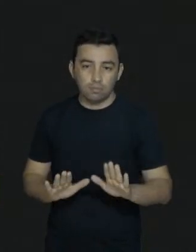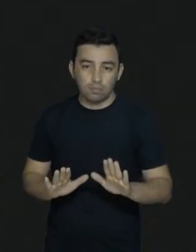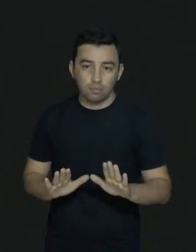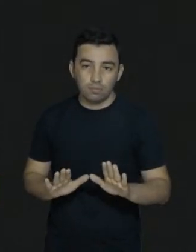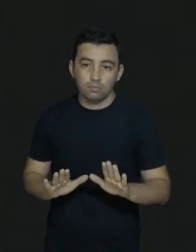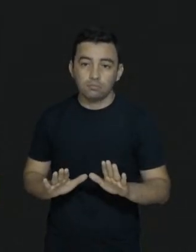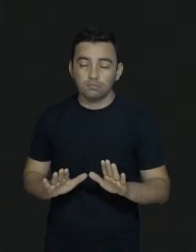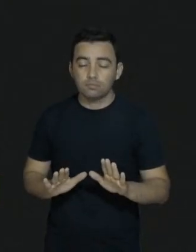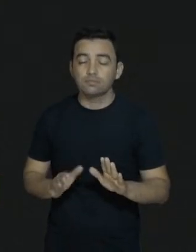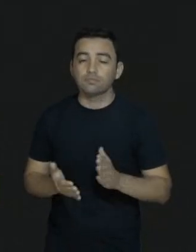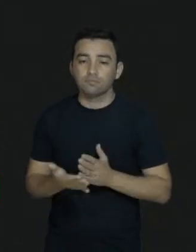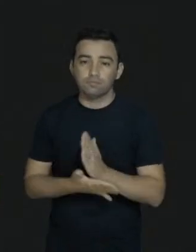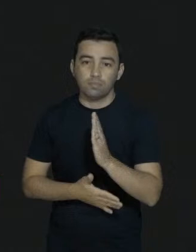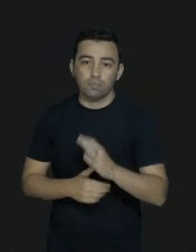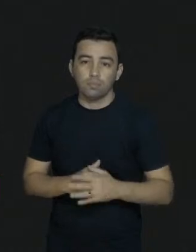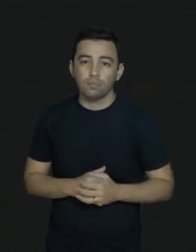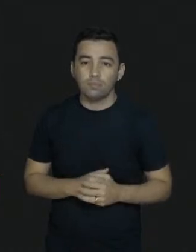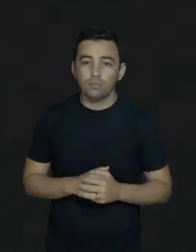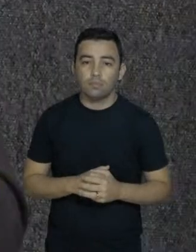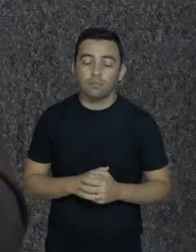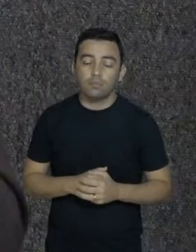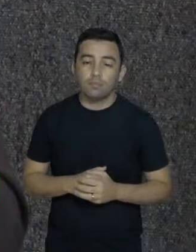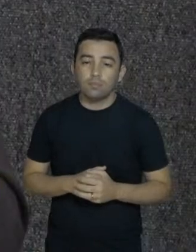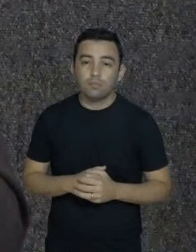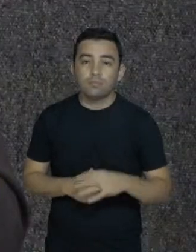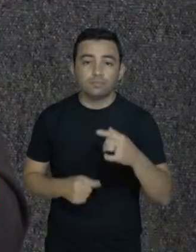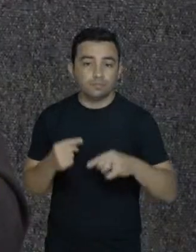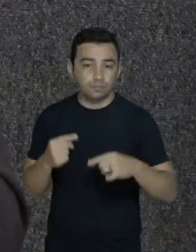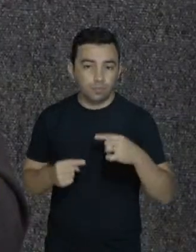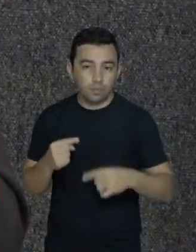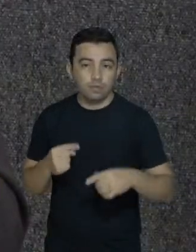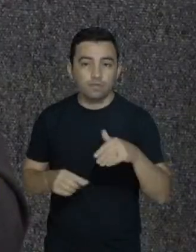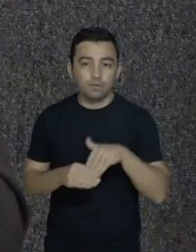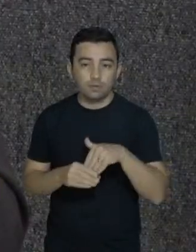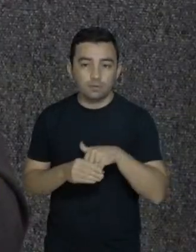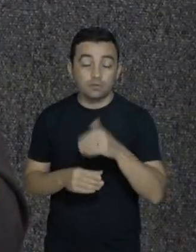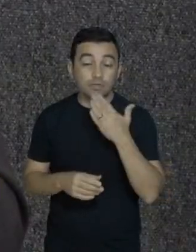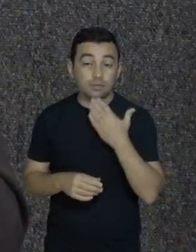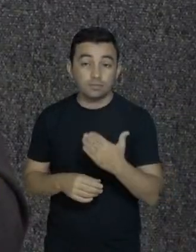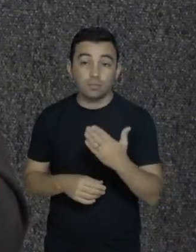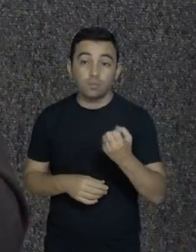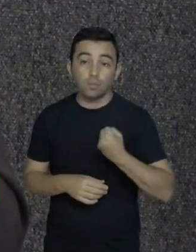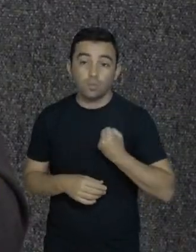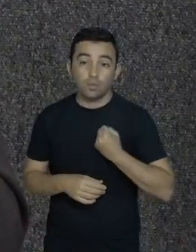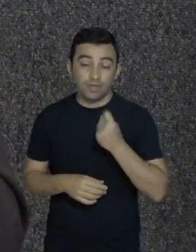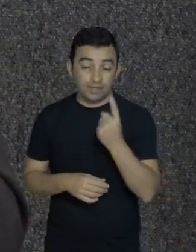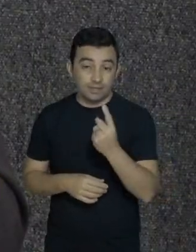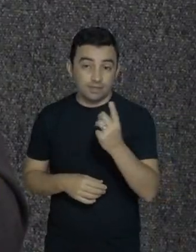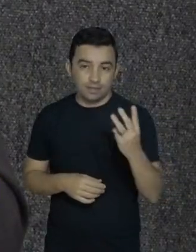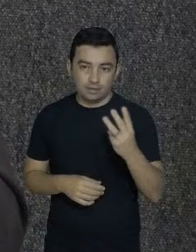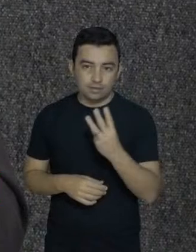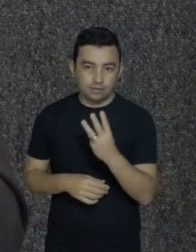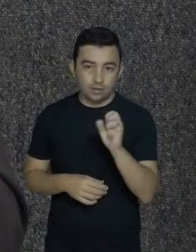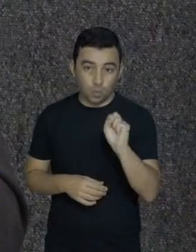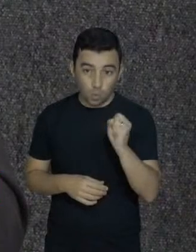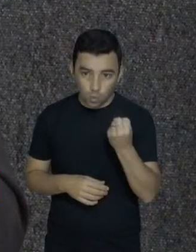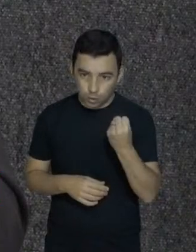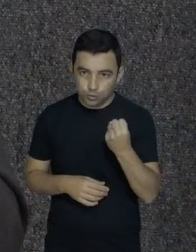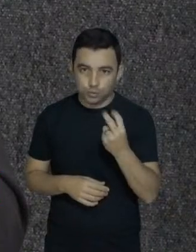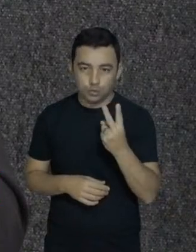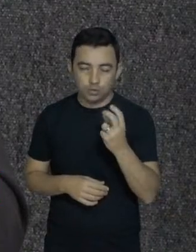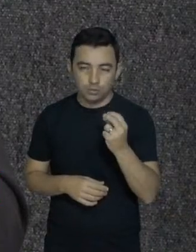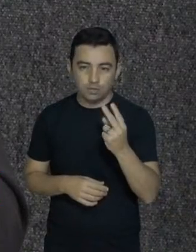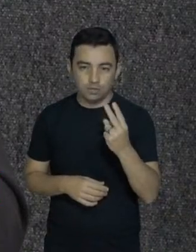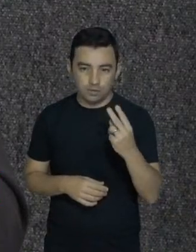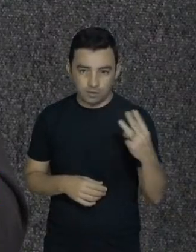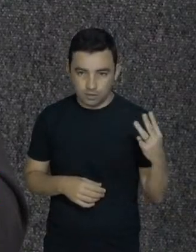aprovado coloca em discussão e votação requerimento 13 38 2023